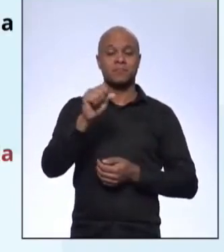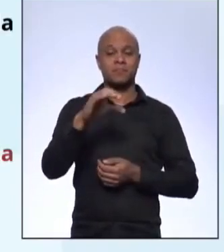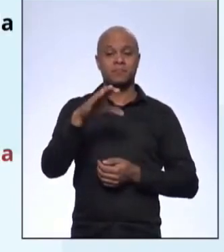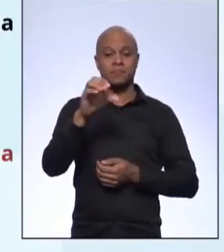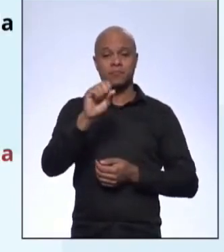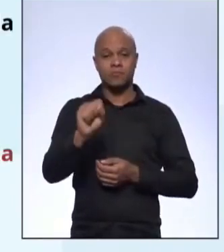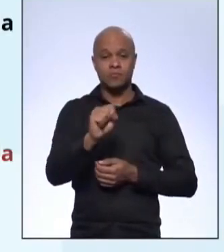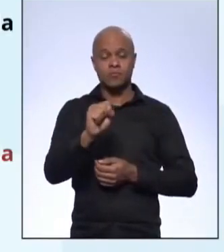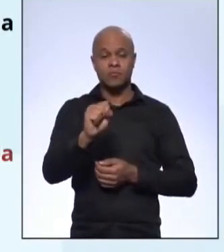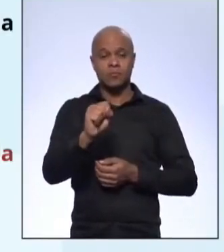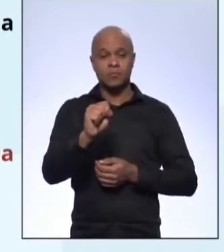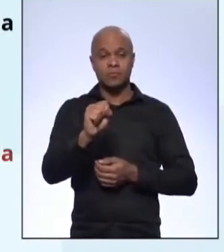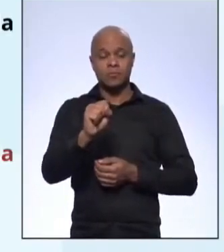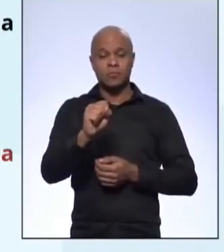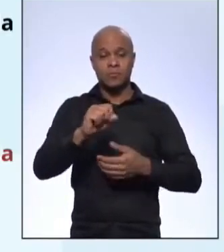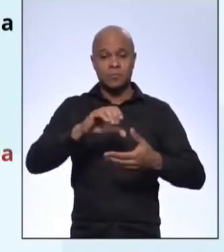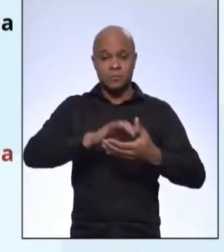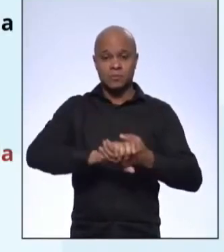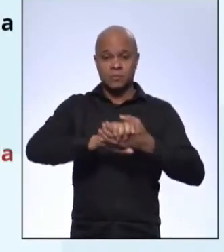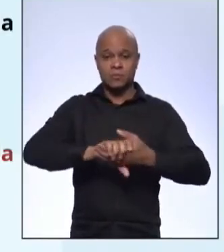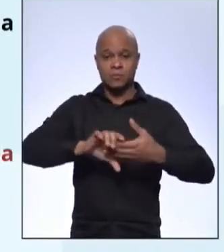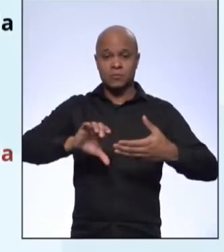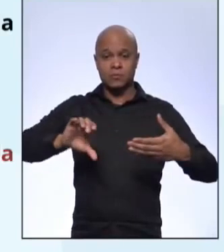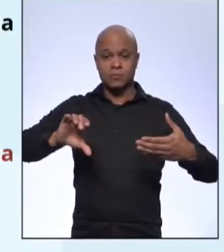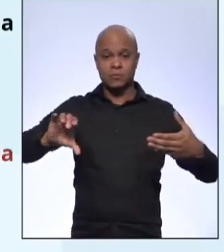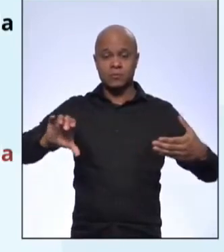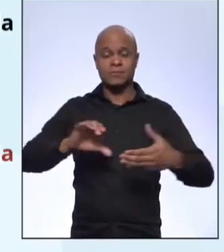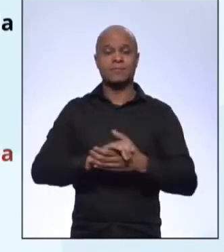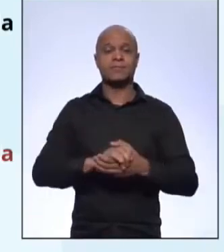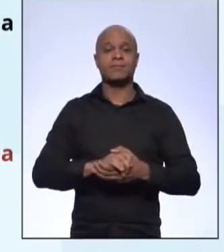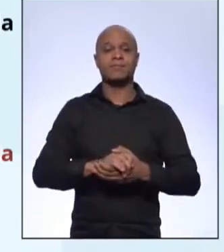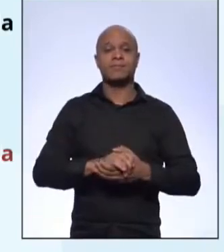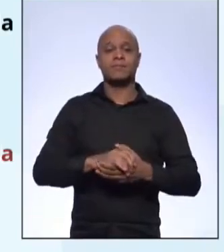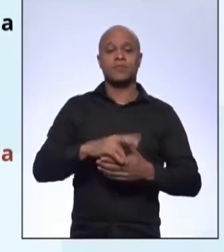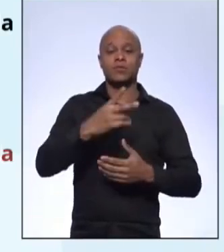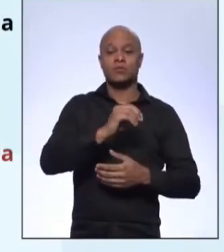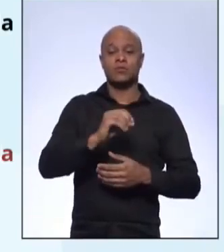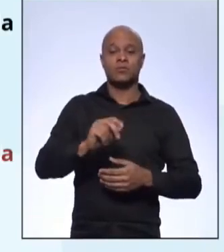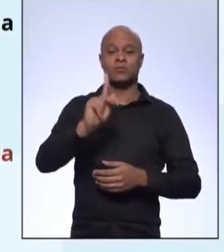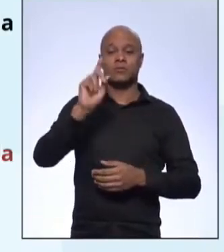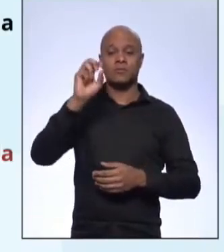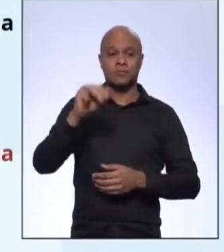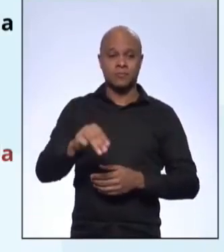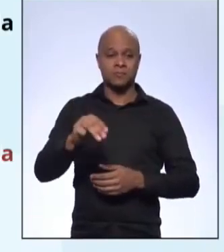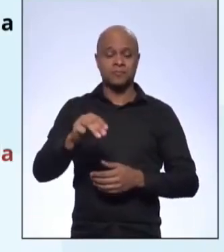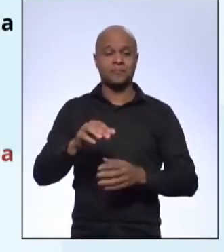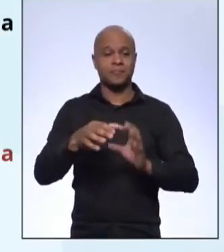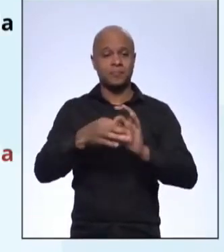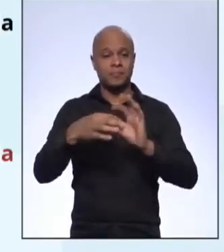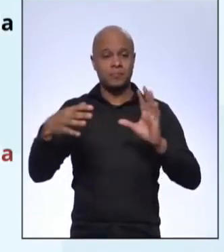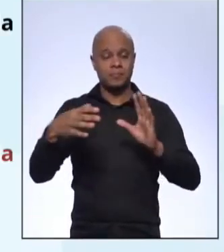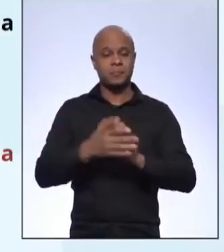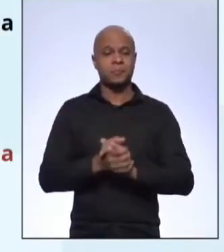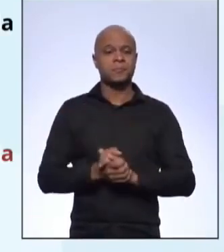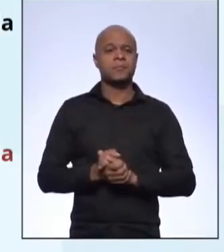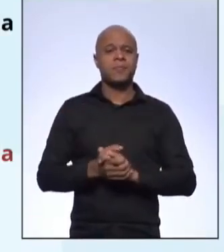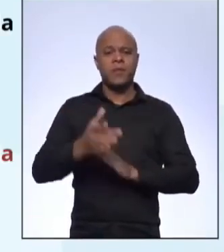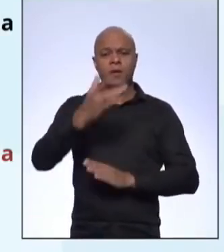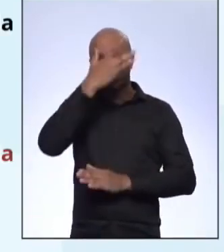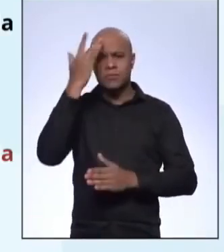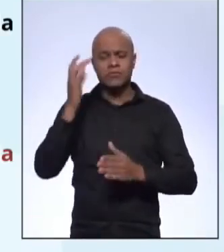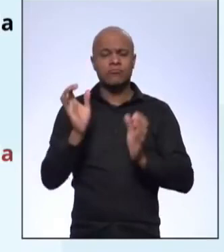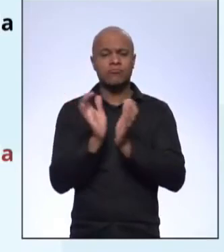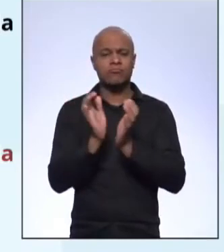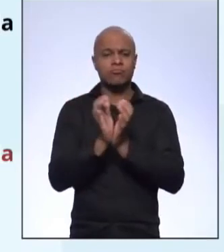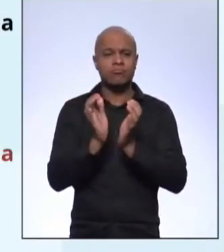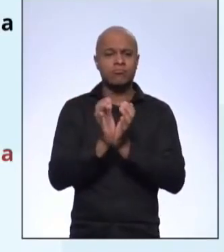pela independência. Separatistas bascos do grupo ETA anunciam fim da organização.